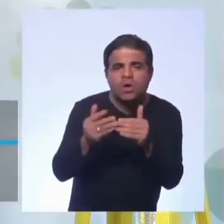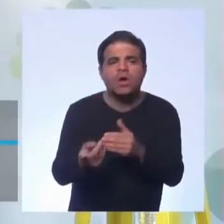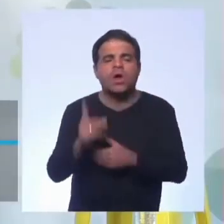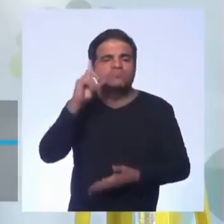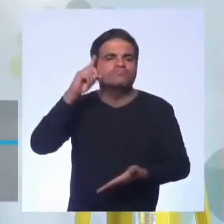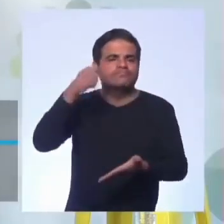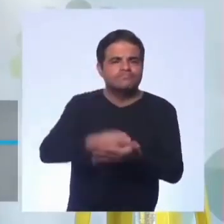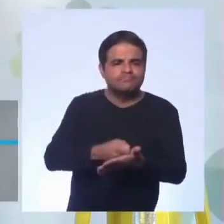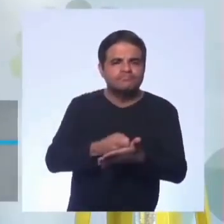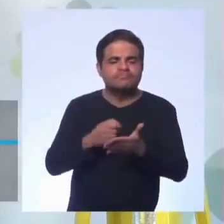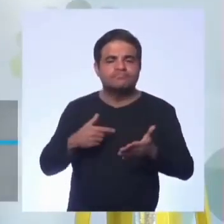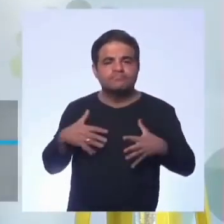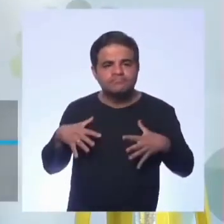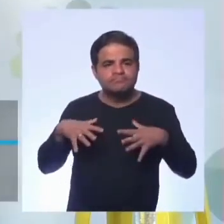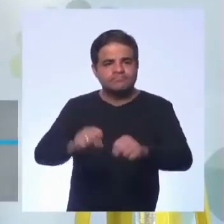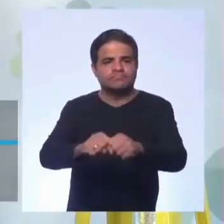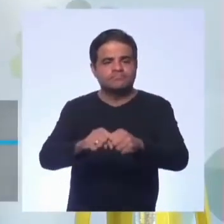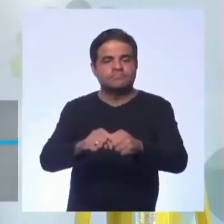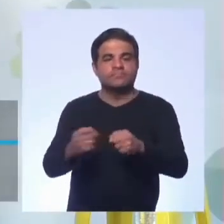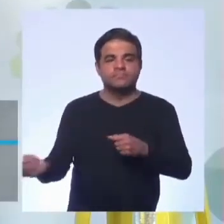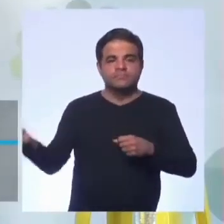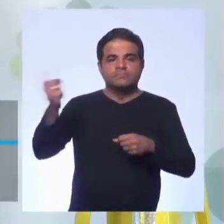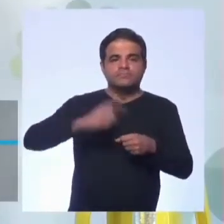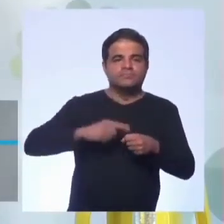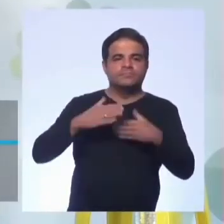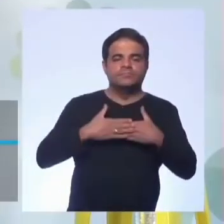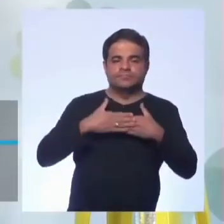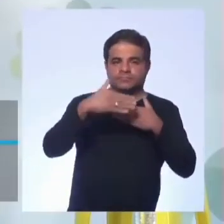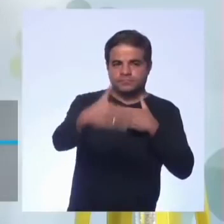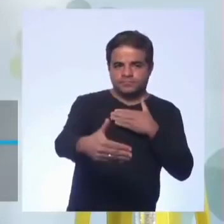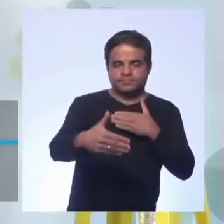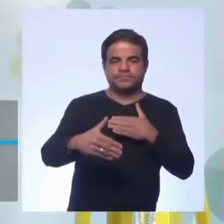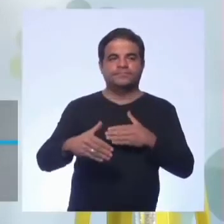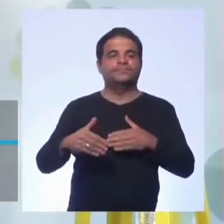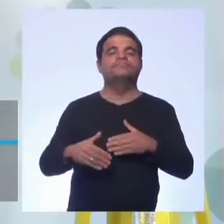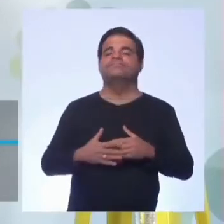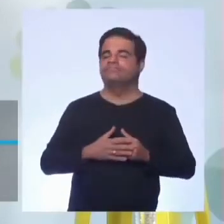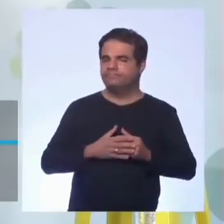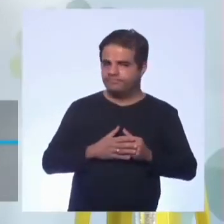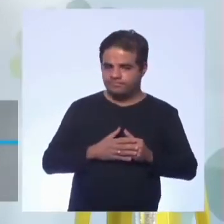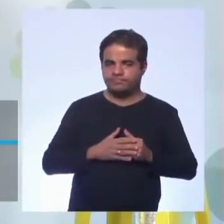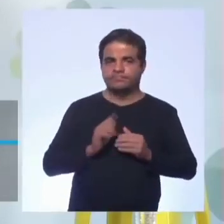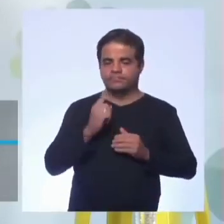desse território? Vai guardando aí. Guerra Franco-Prussiana,